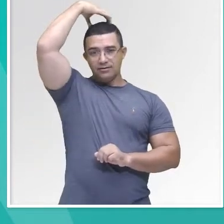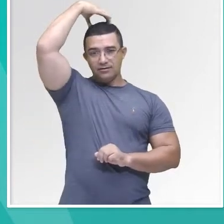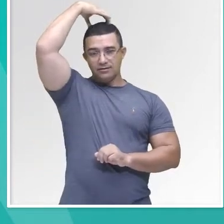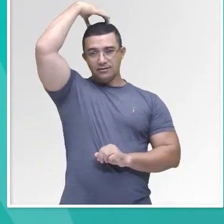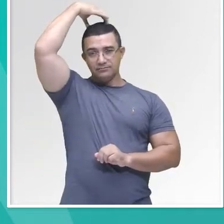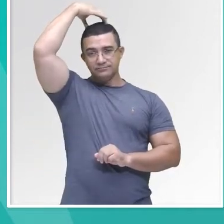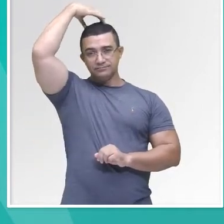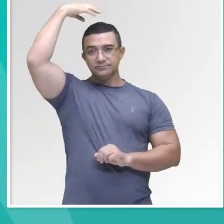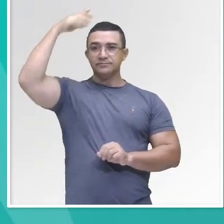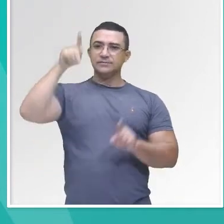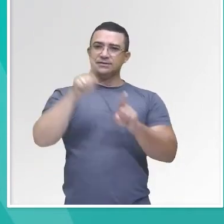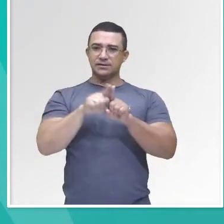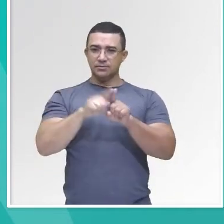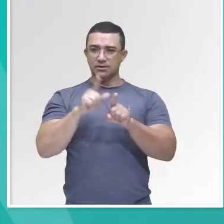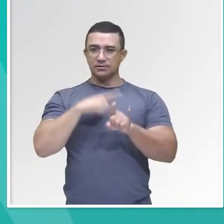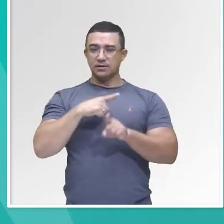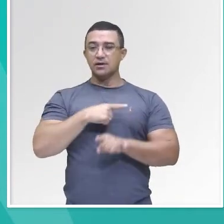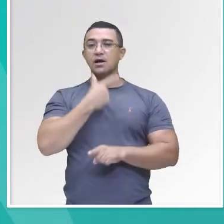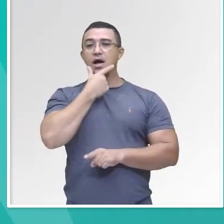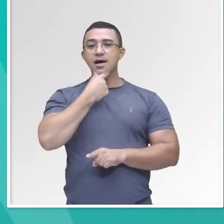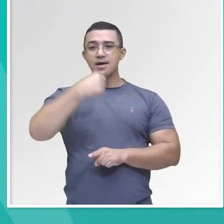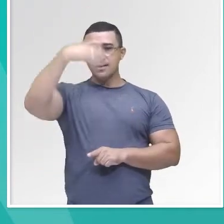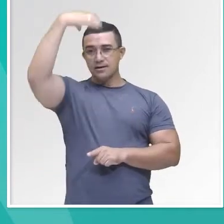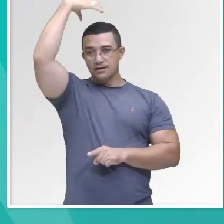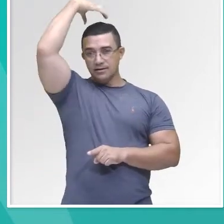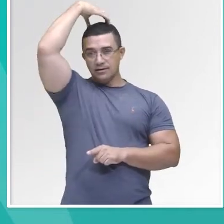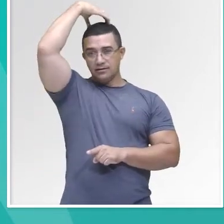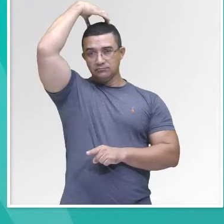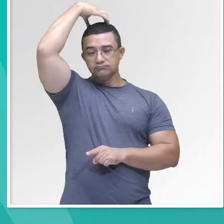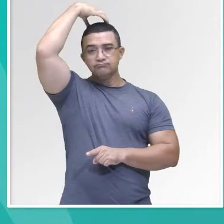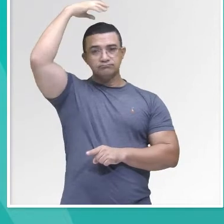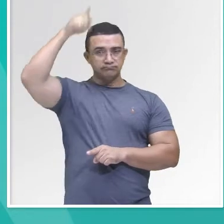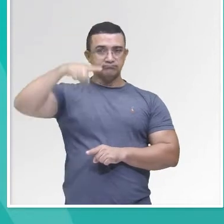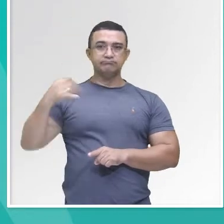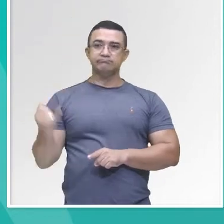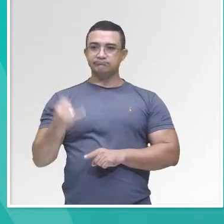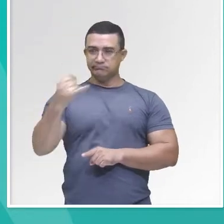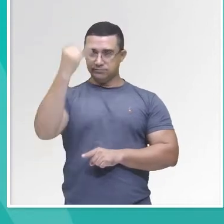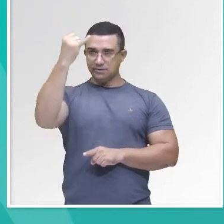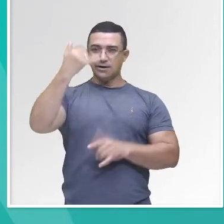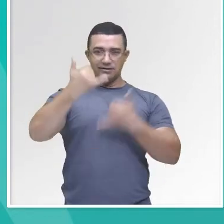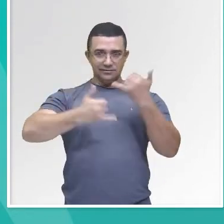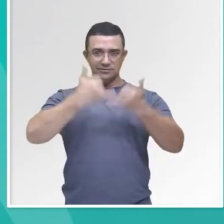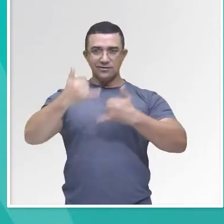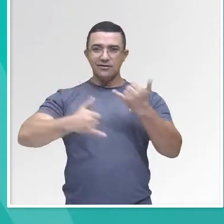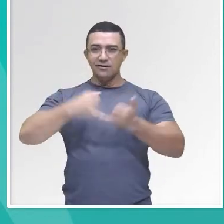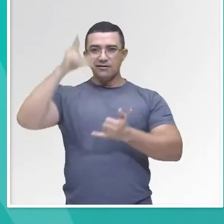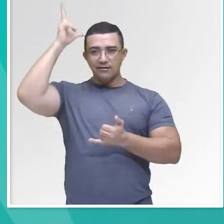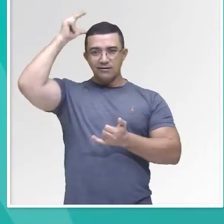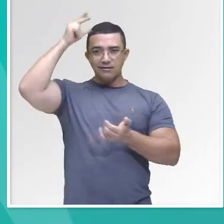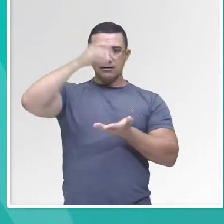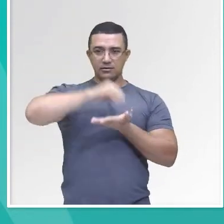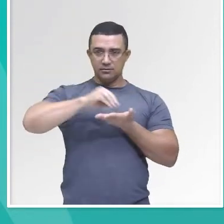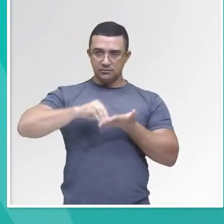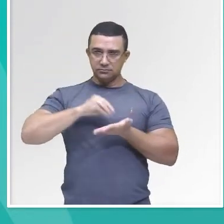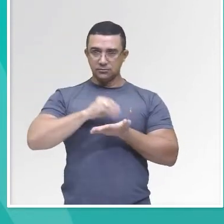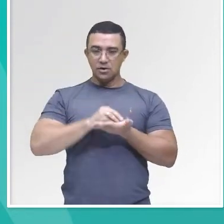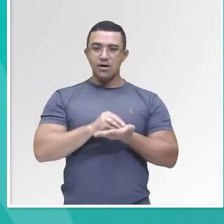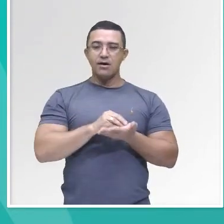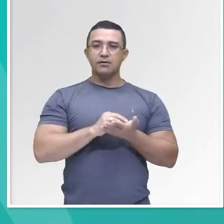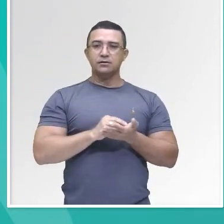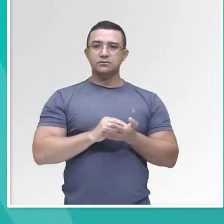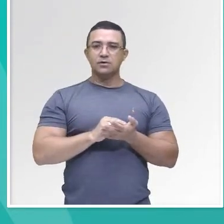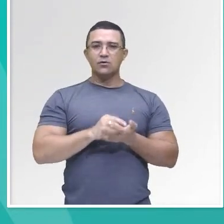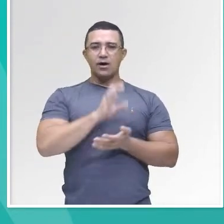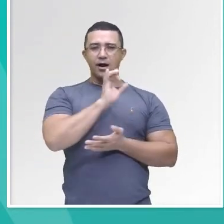cantinho nós temos o nosso rei, que é uma peça fundamental nesse jogo, tá? Então, cada uma delas tem uma